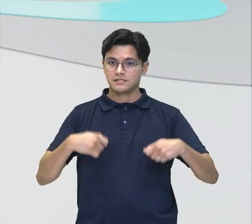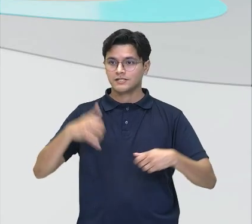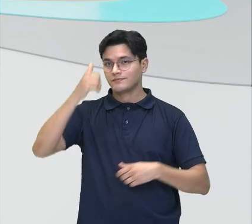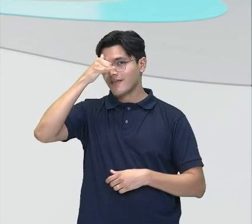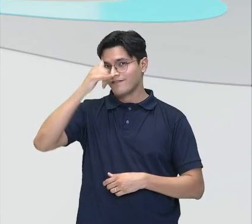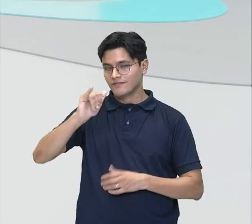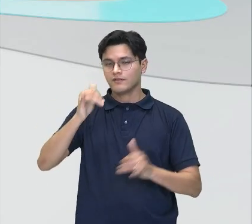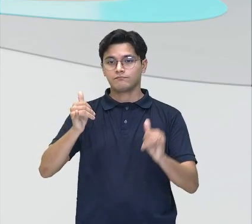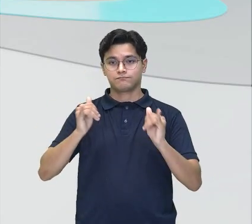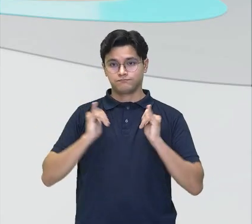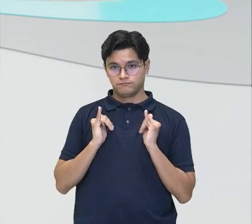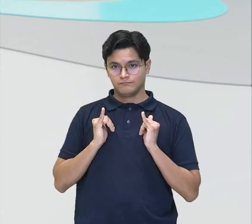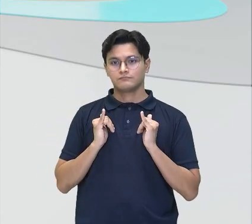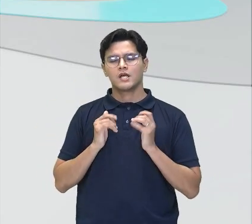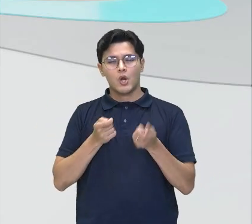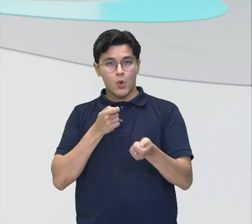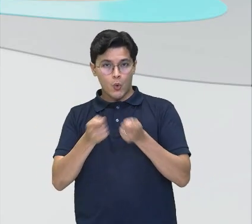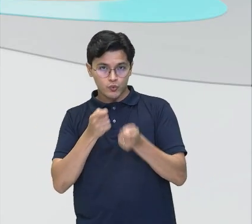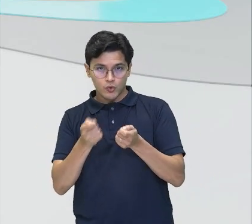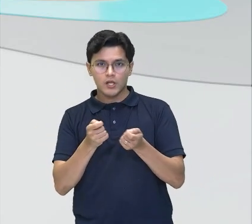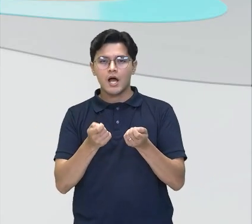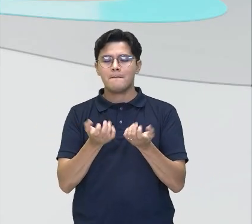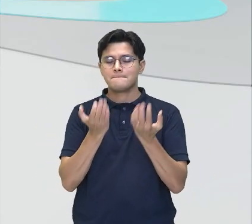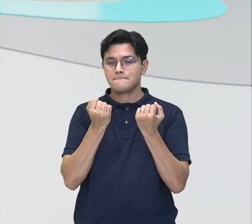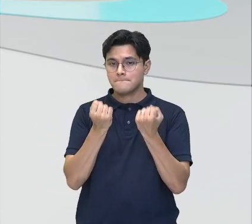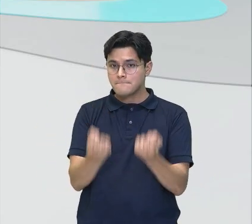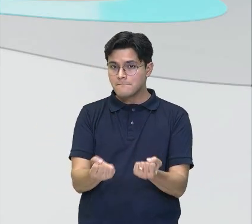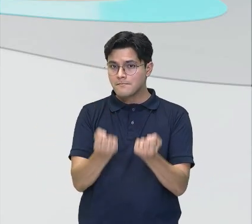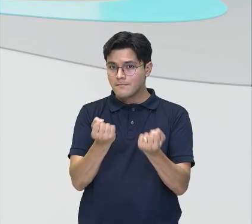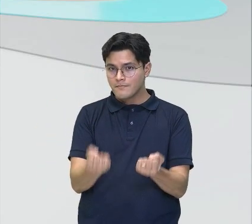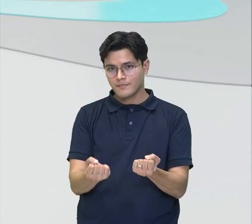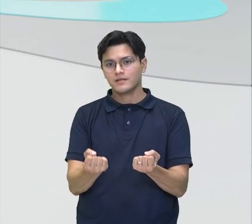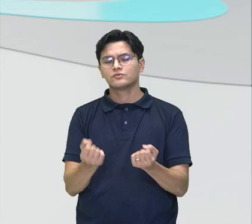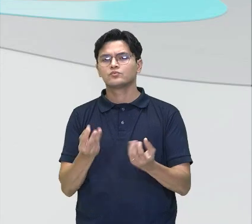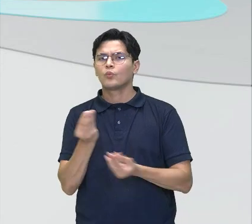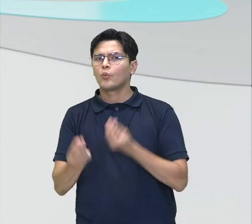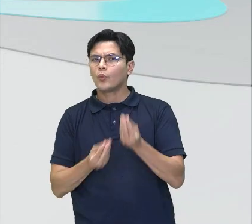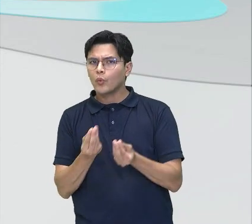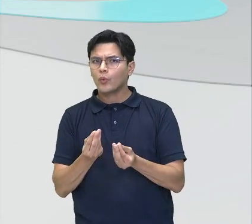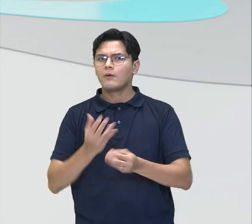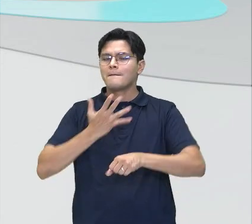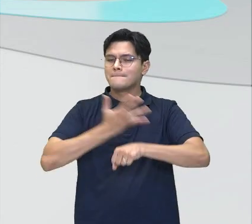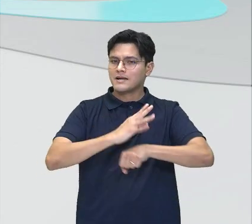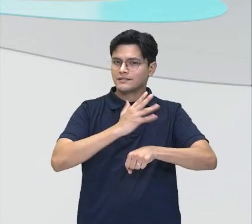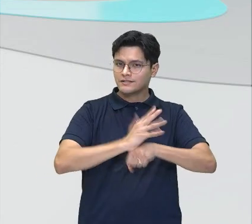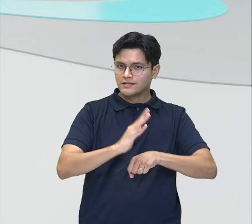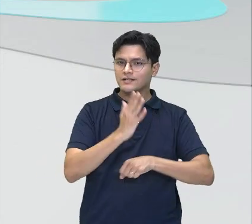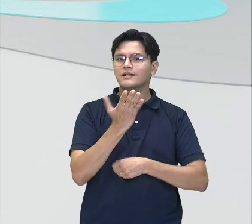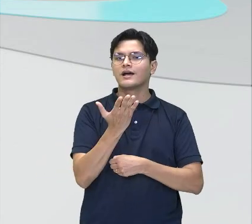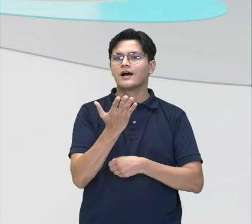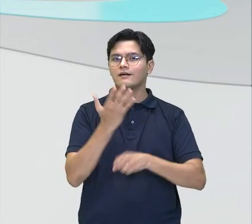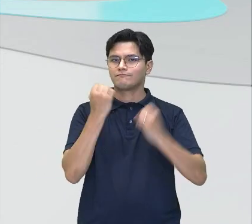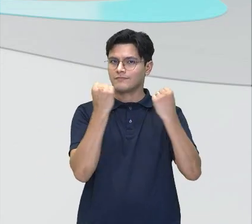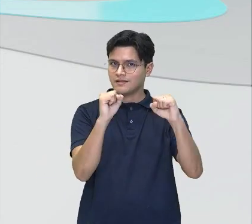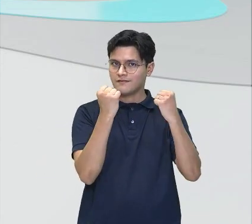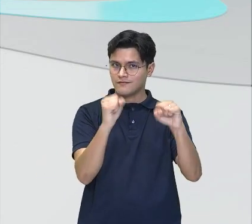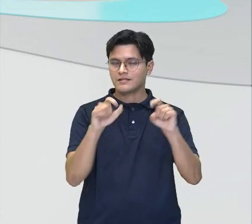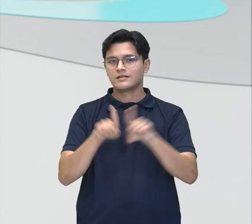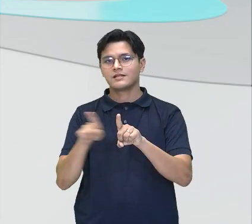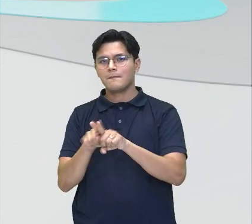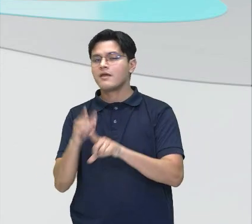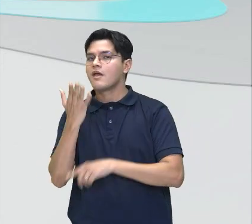esse peso ideal, e a gente mantém esse peso ideal com a prática de atividades físicas e a alimentação